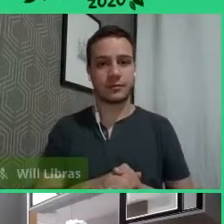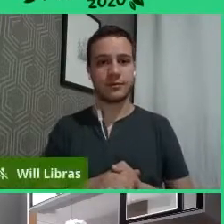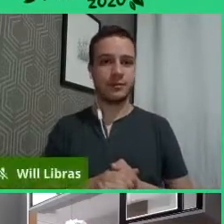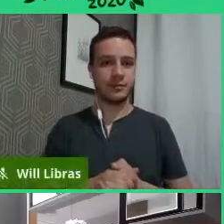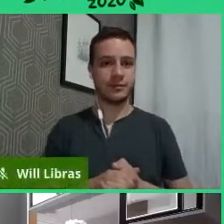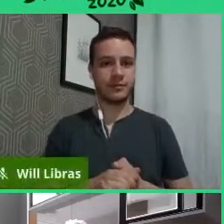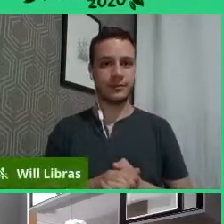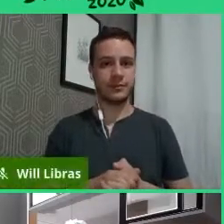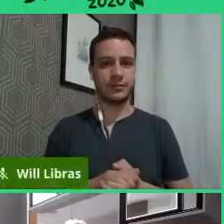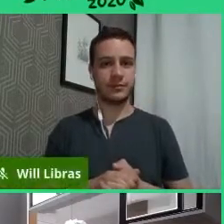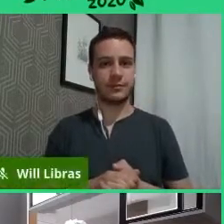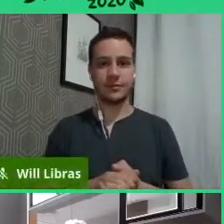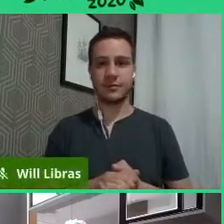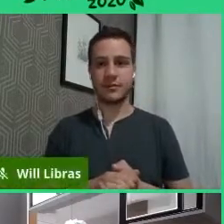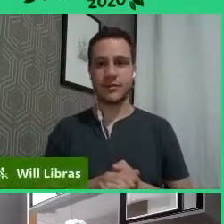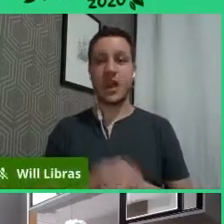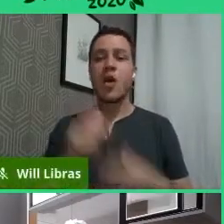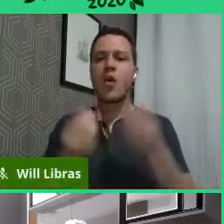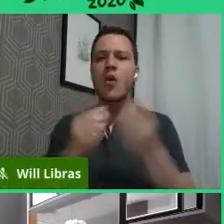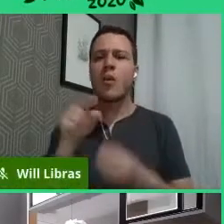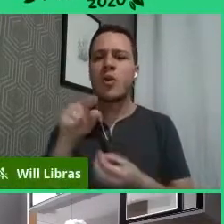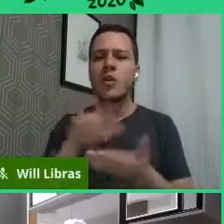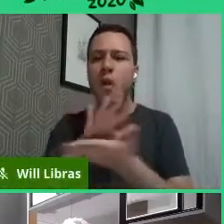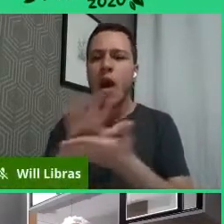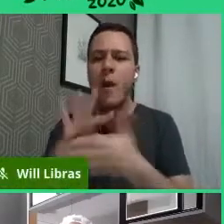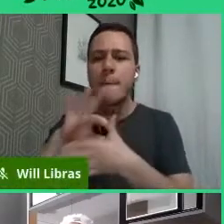Como estão as tuas almôndegas aí, Ju?